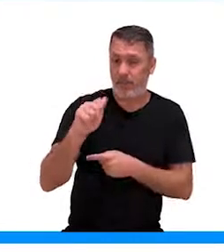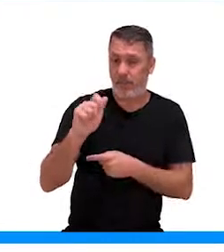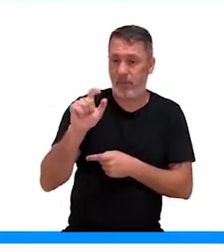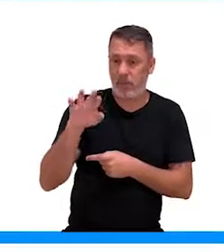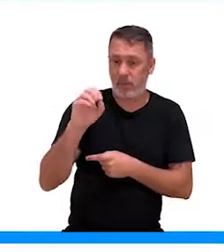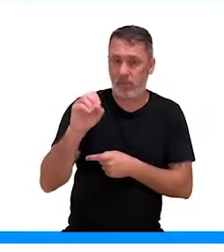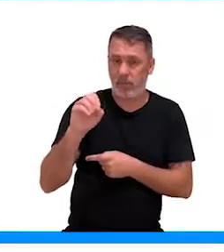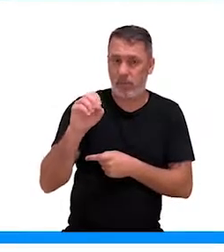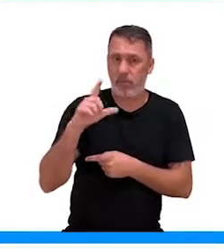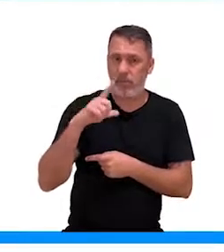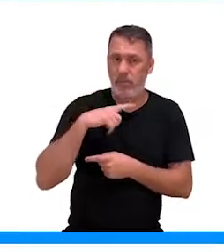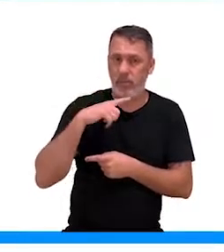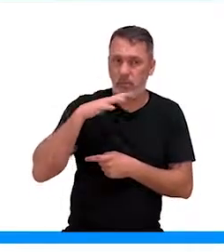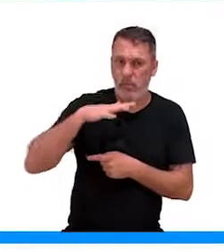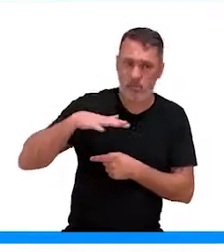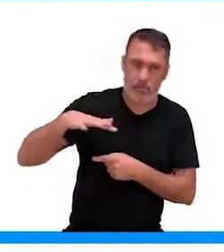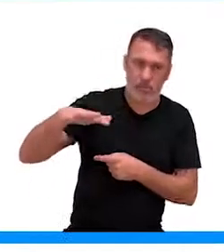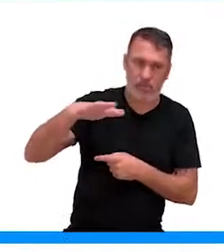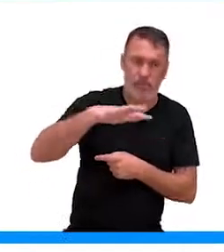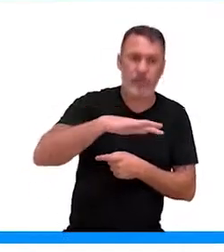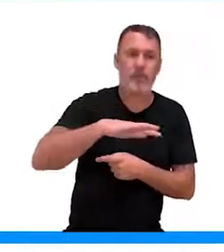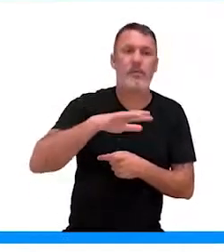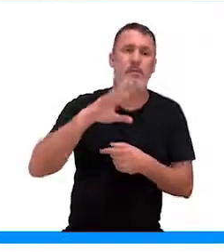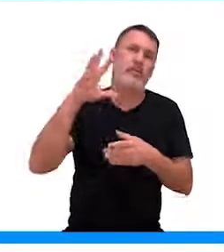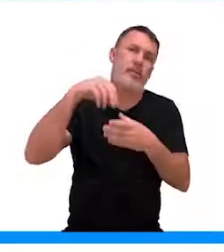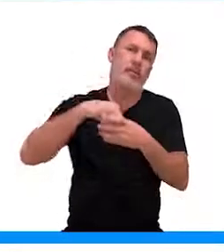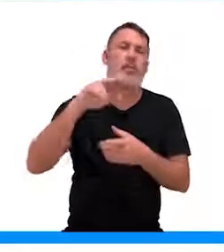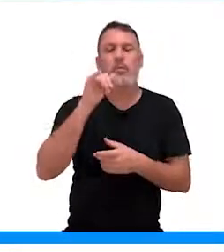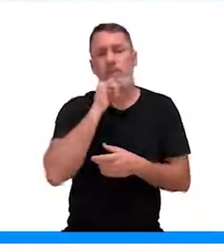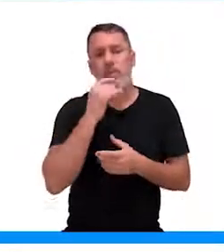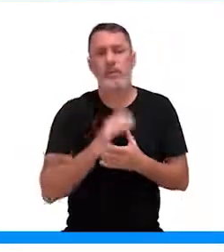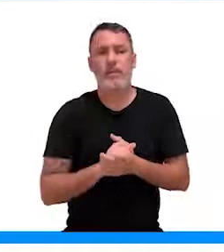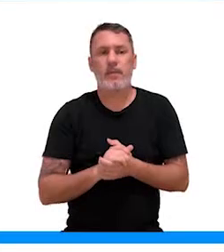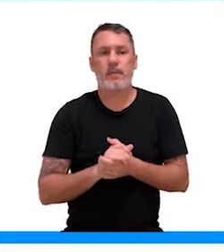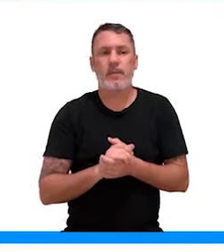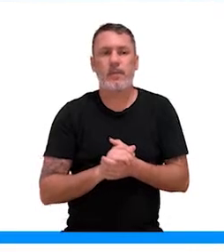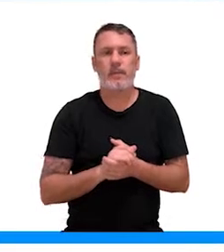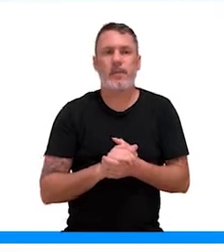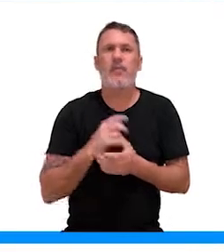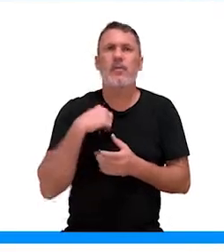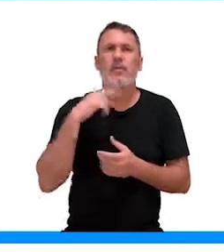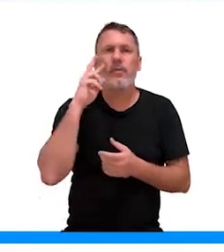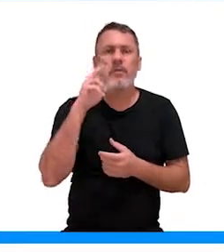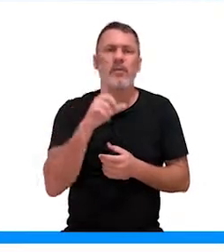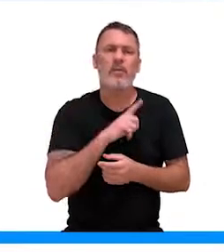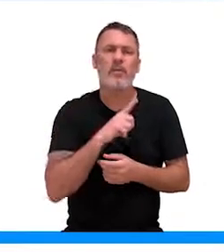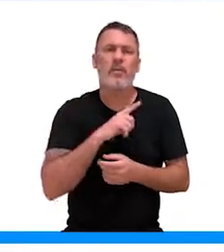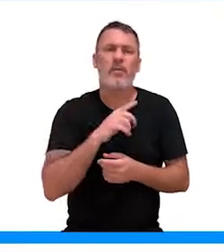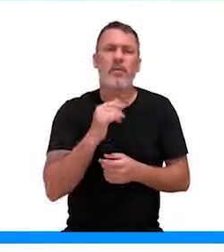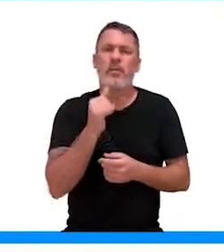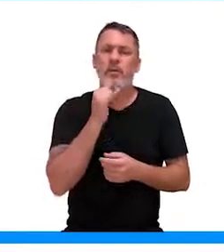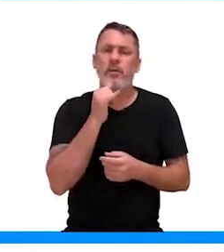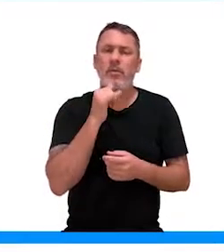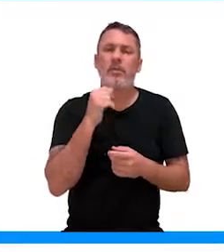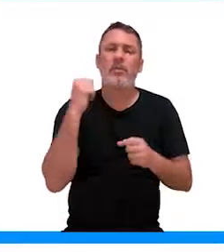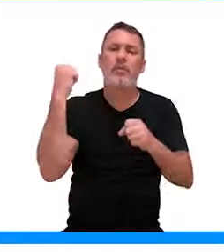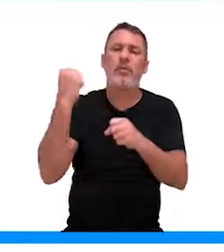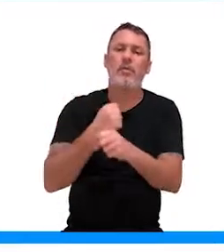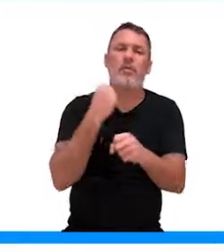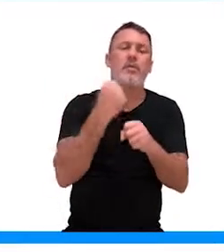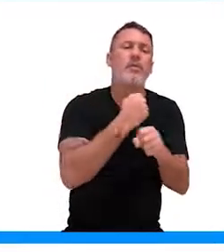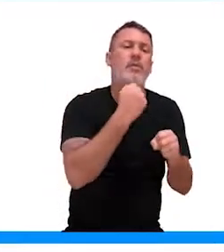em um ambiente de transição demográfica. Por exemplo, rios planáuticos são muito favoráveis à construção de